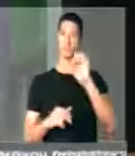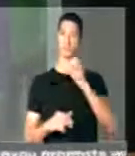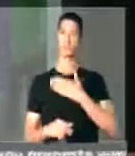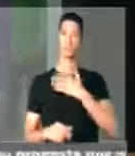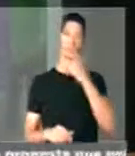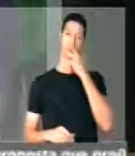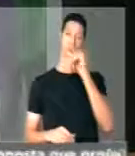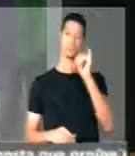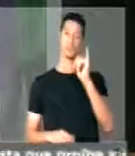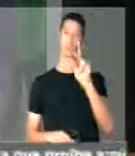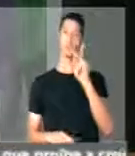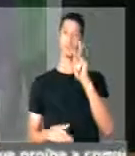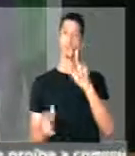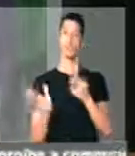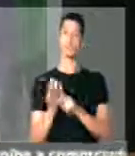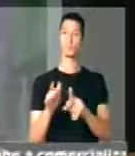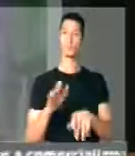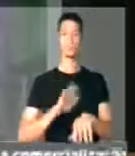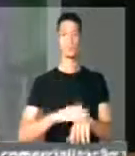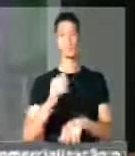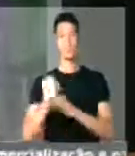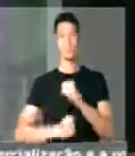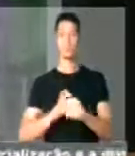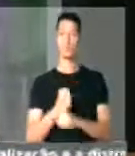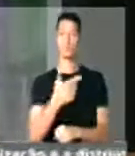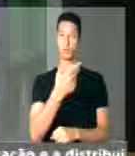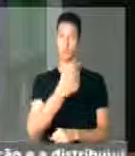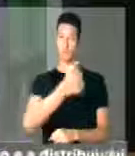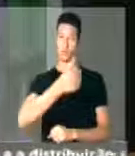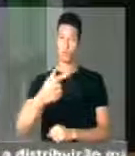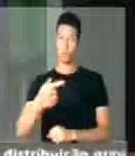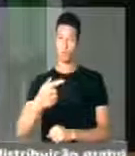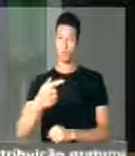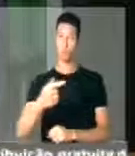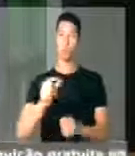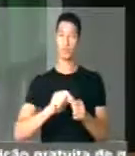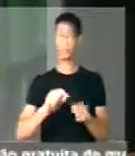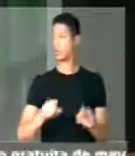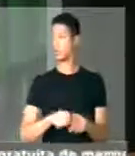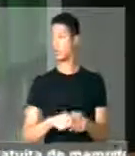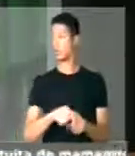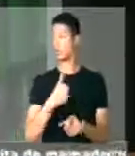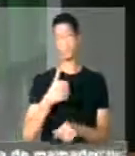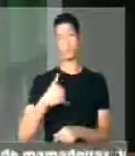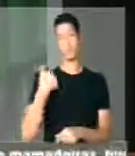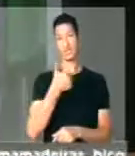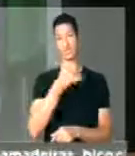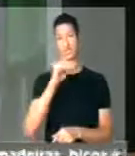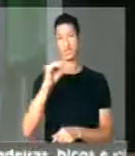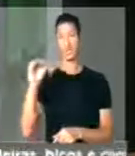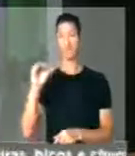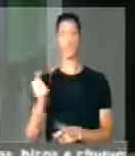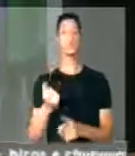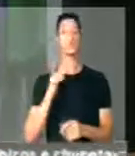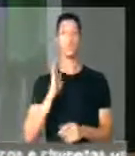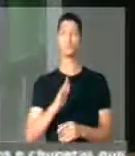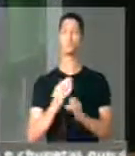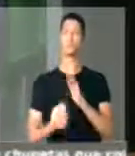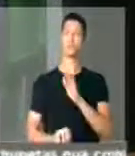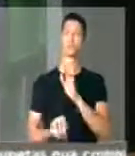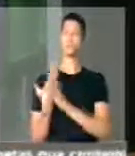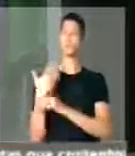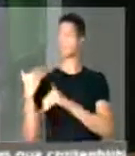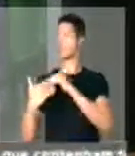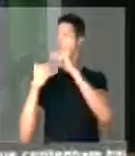pai, que fará, no próximo ano, de 2017, faria também 100 anos de nascido. Já me